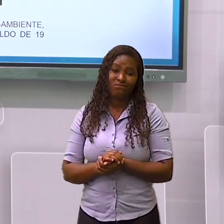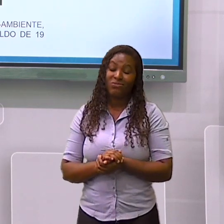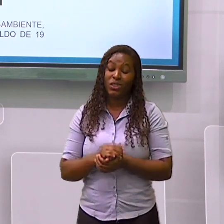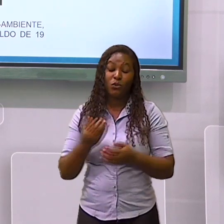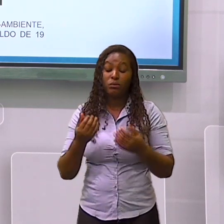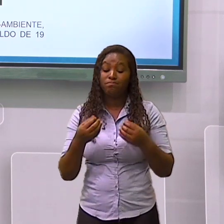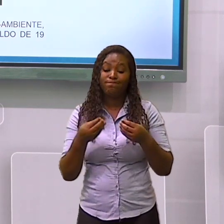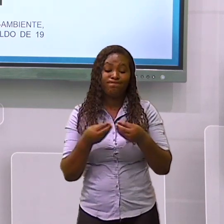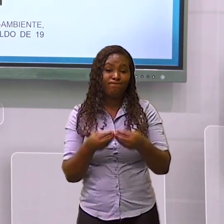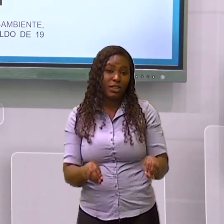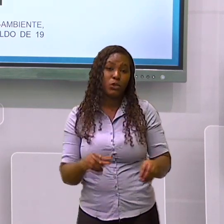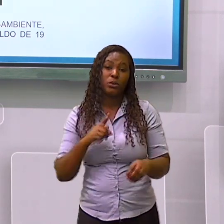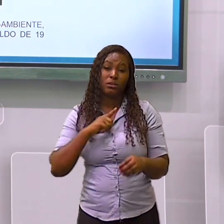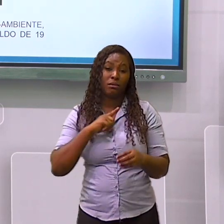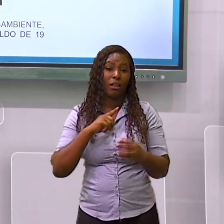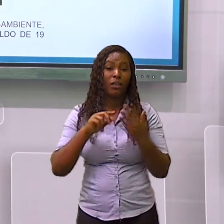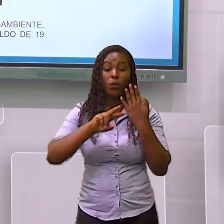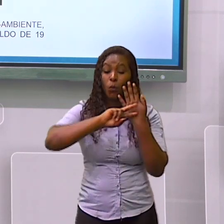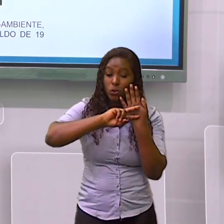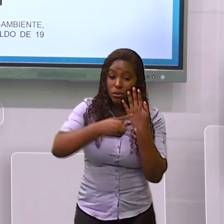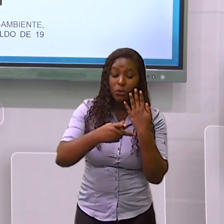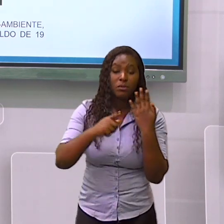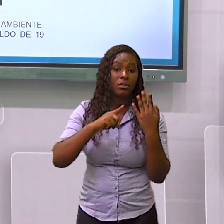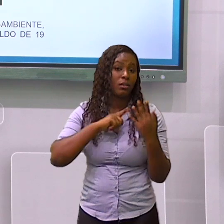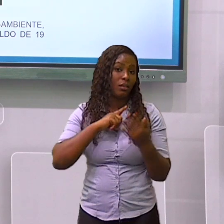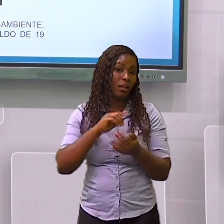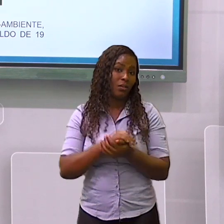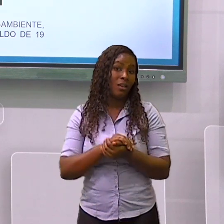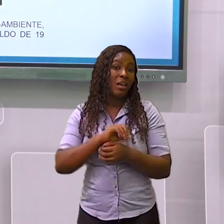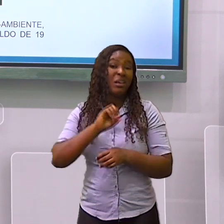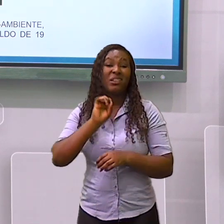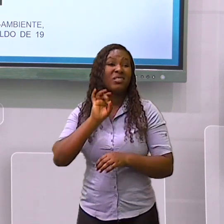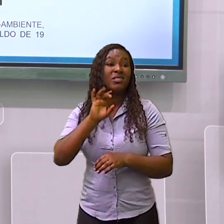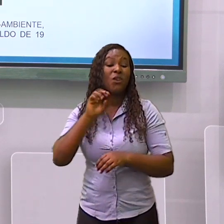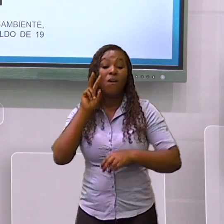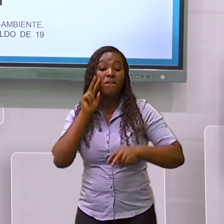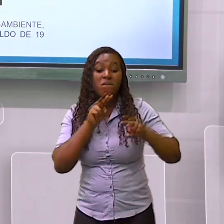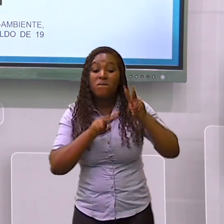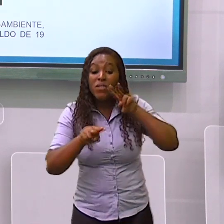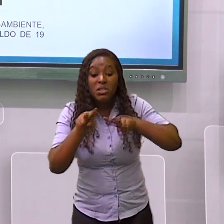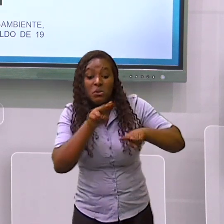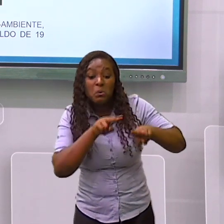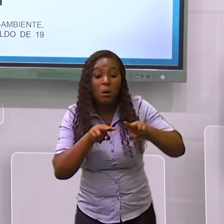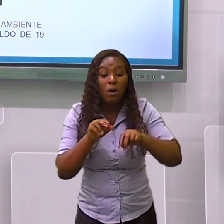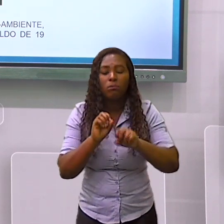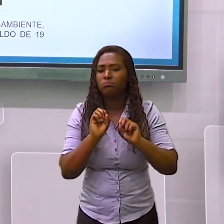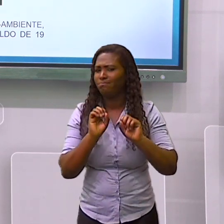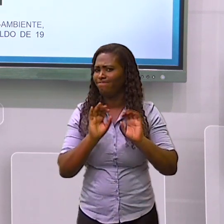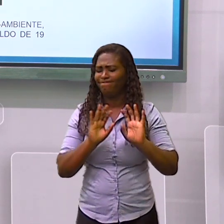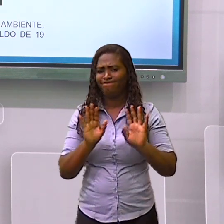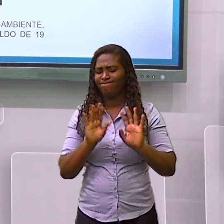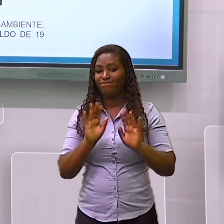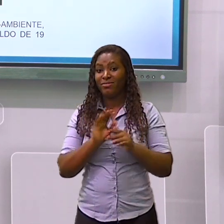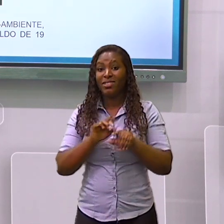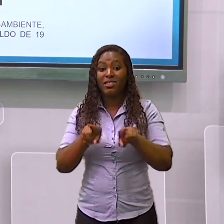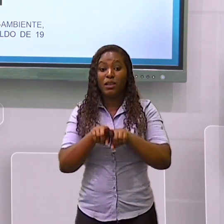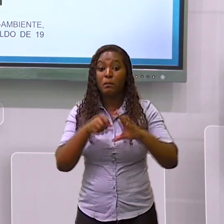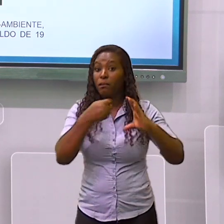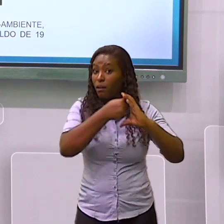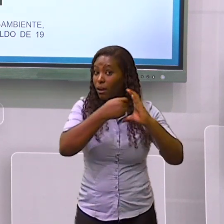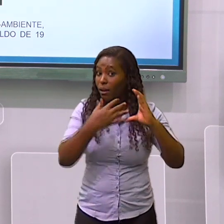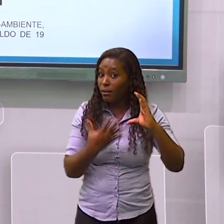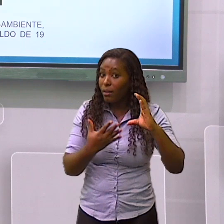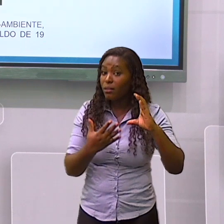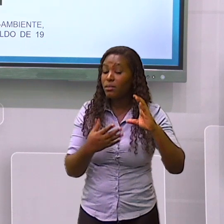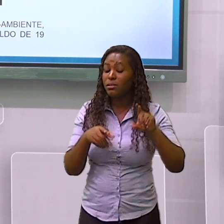só visualmente, mas também mudanças nas suas características físicas, como a diminuição